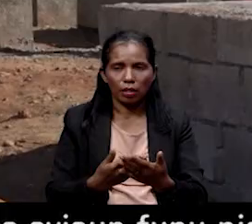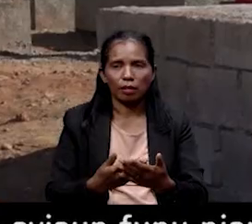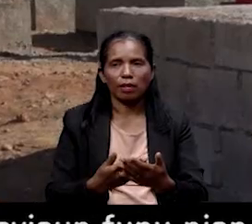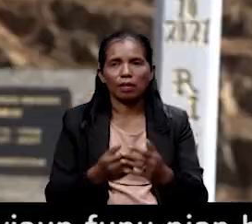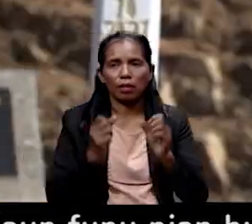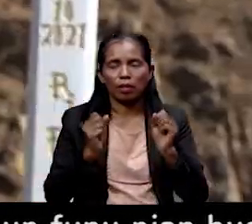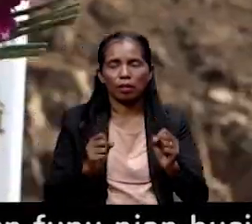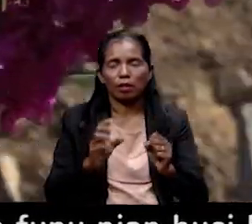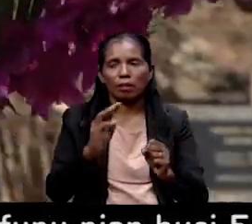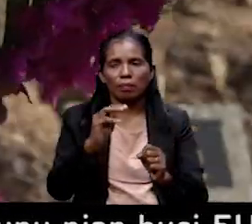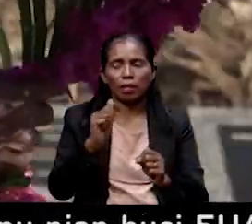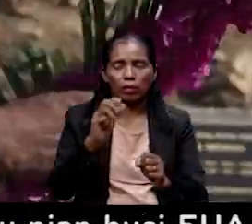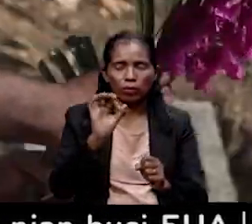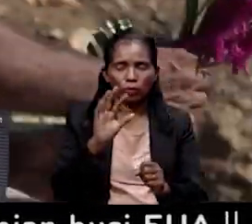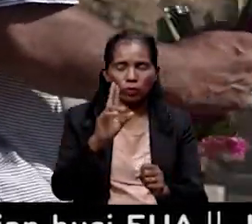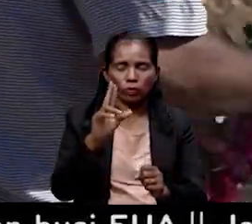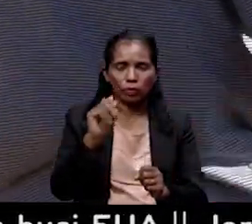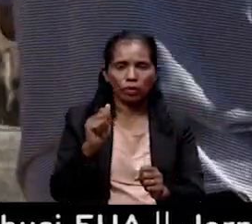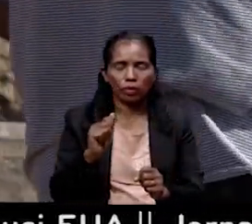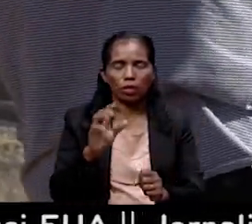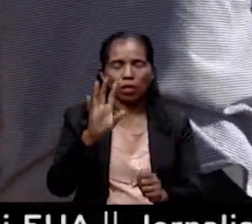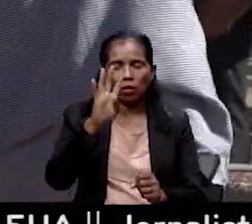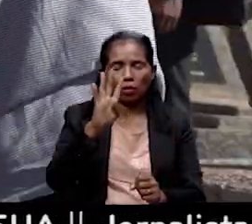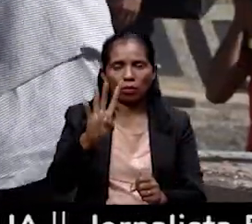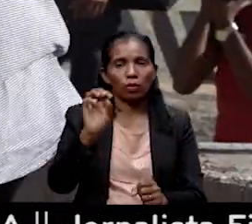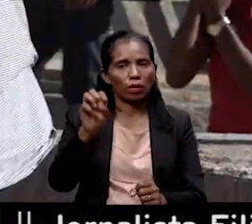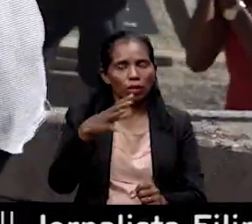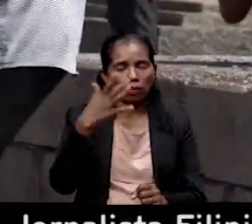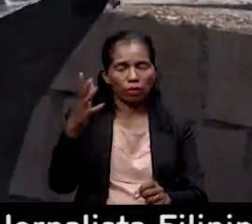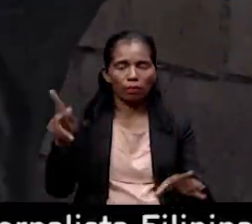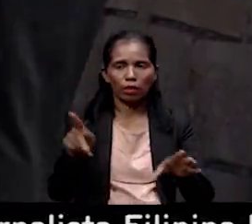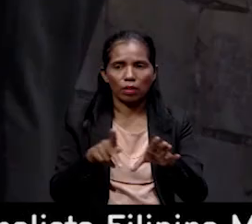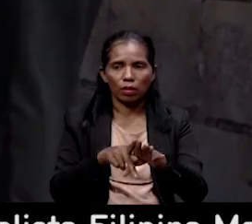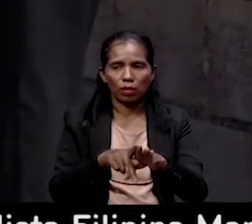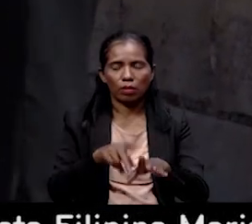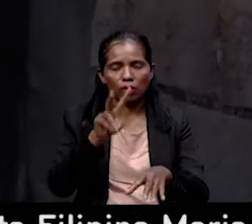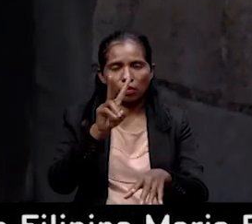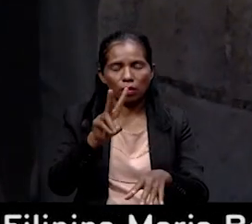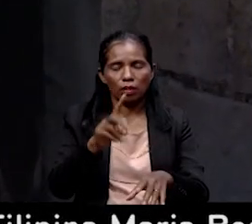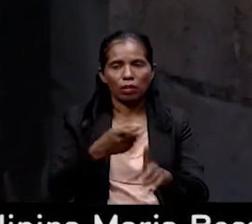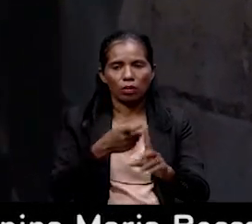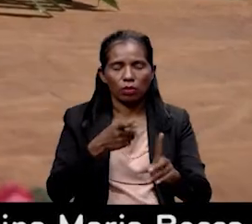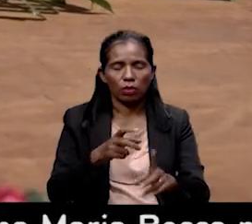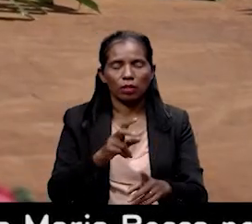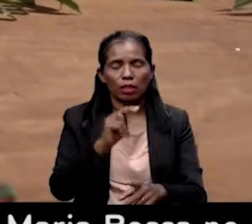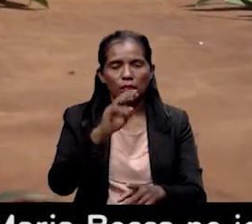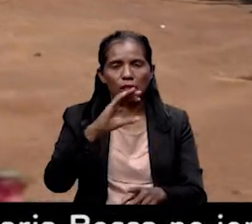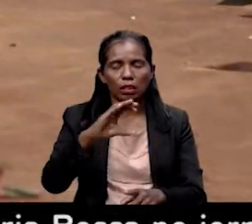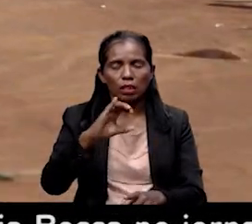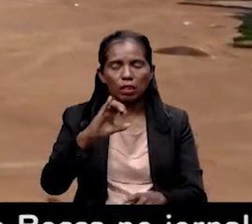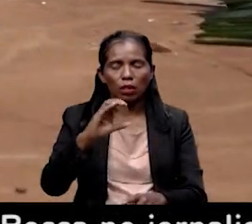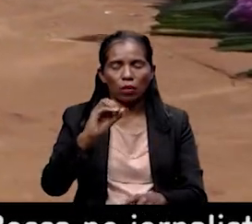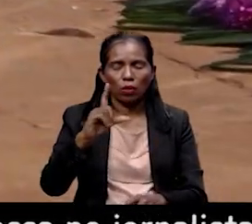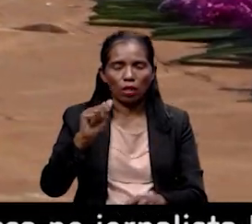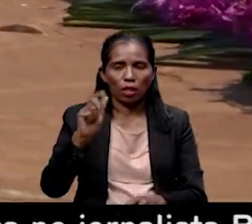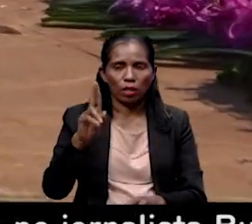saudoso Manufuik hetan kondekorasaun 8-14 ba partisipasaun ho grau 2 husi ordeng Nikolau Lobatu. Mai be iha fulan Junyu